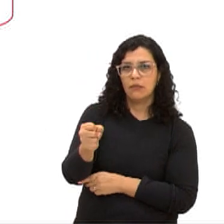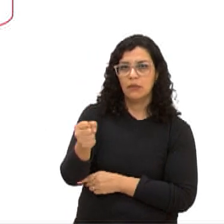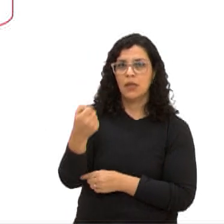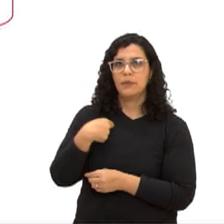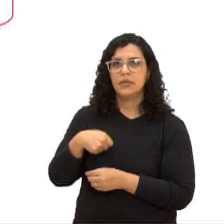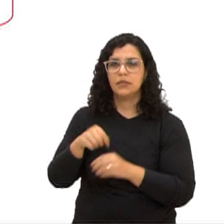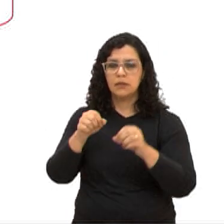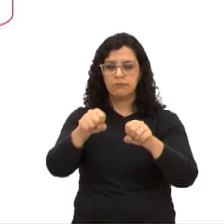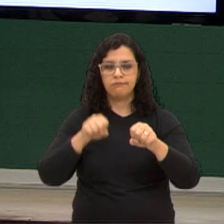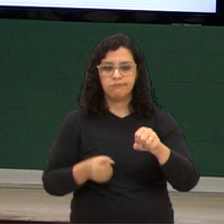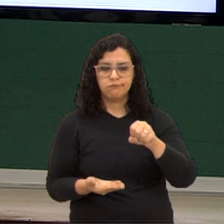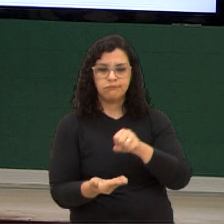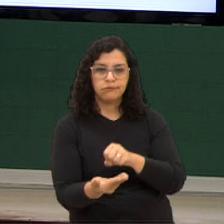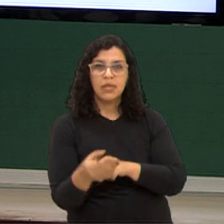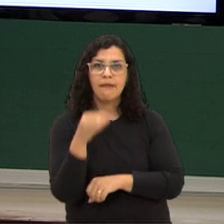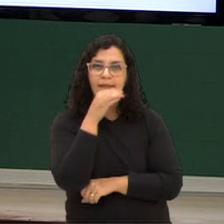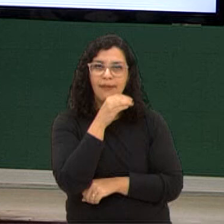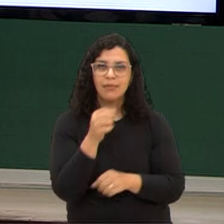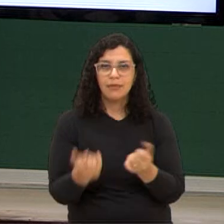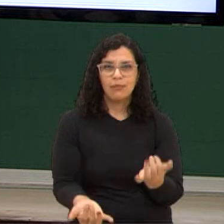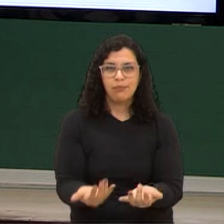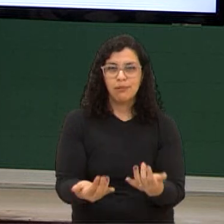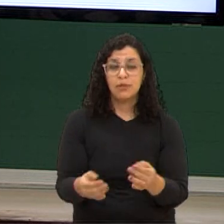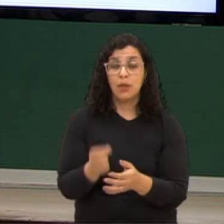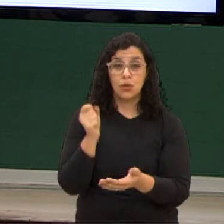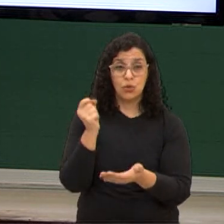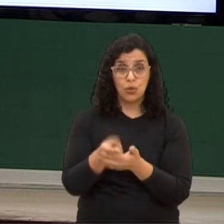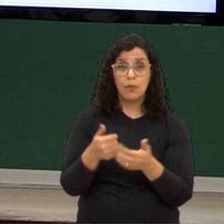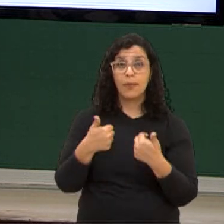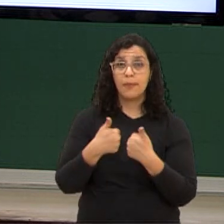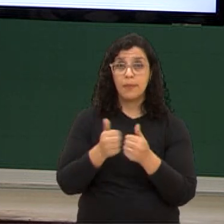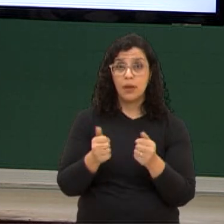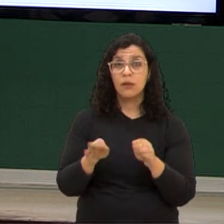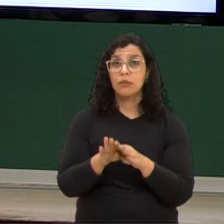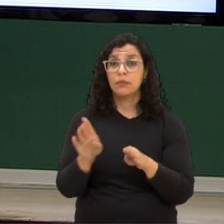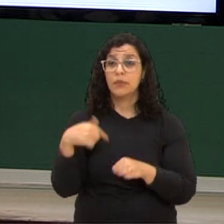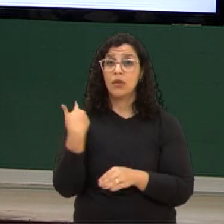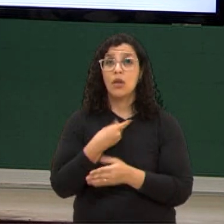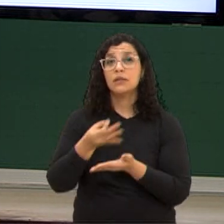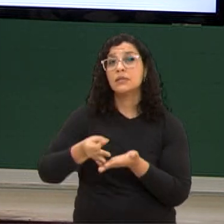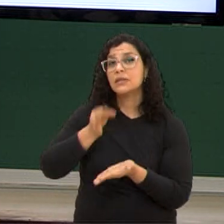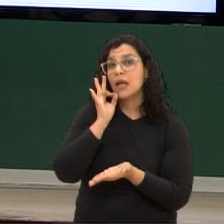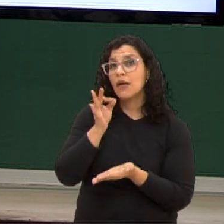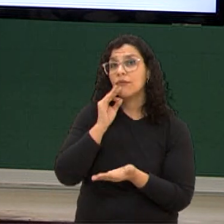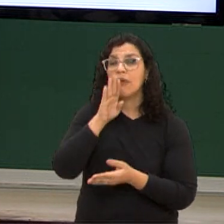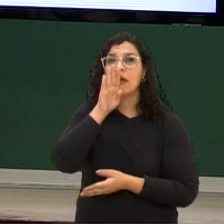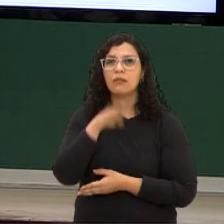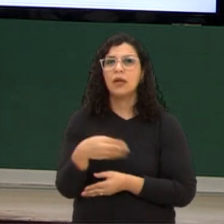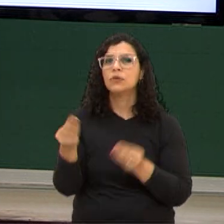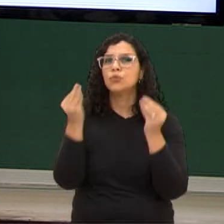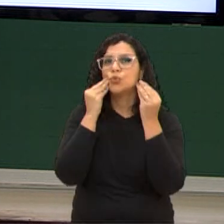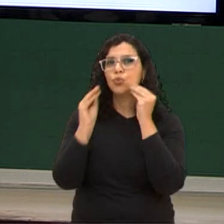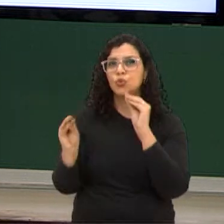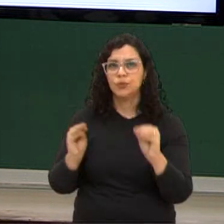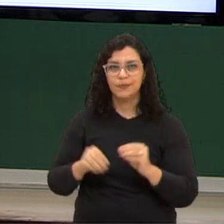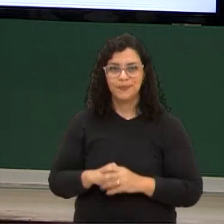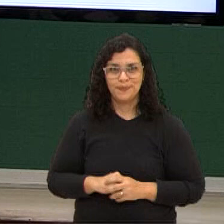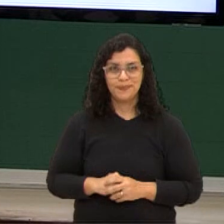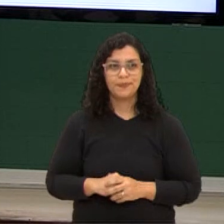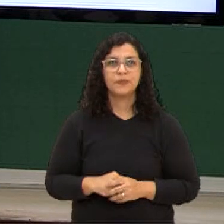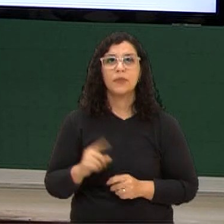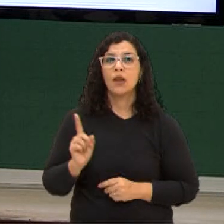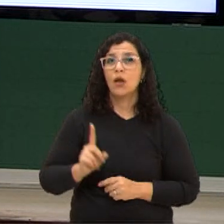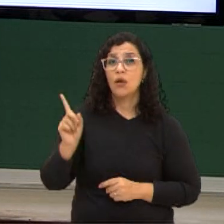no forno, né? Só você colocar ele no forno. Compre pão para tomar café à tarde. Beijos.